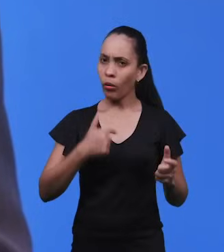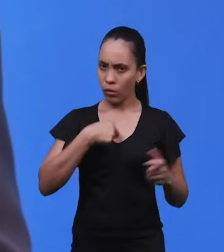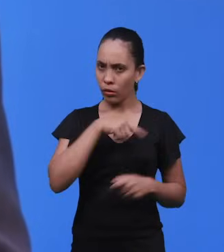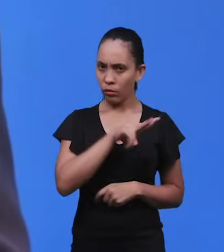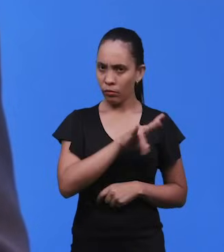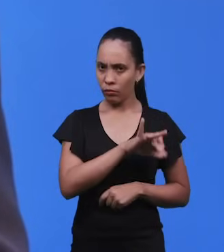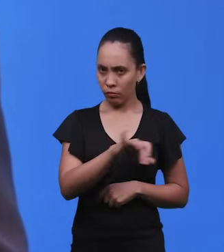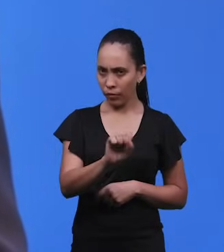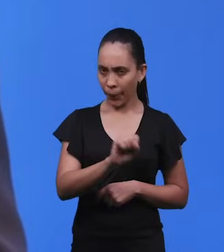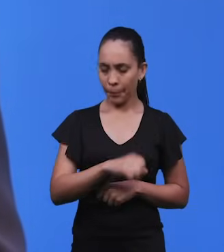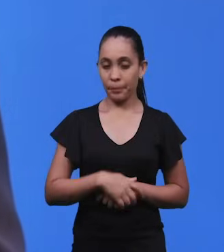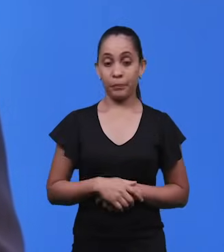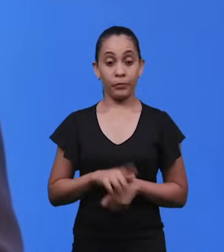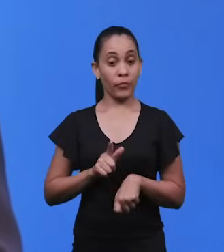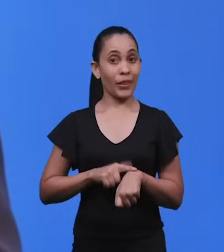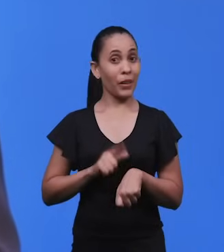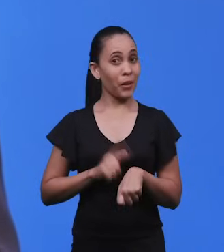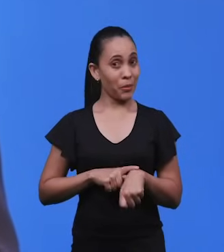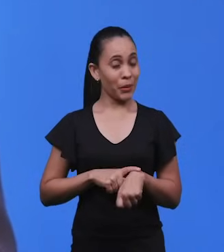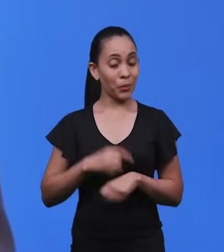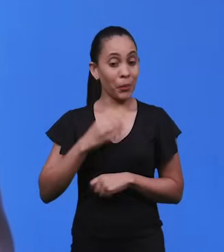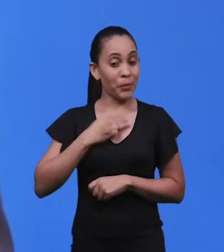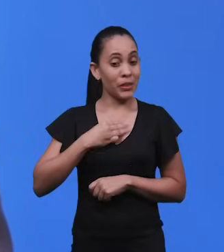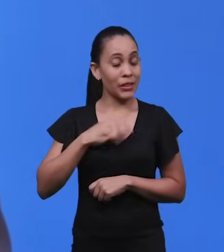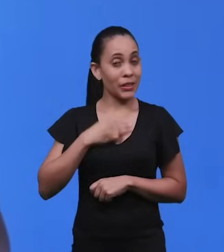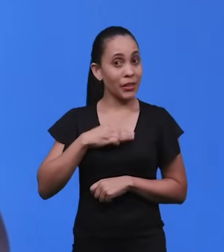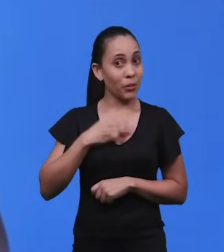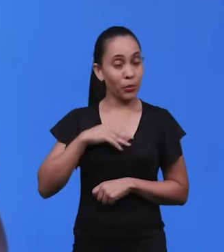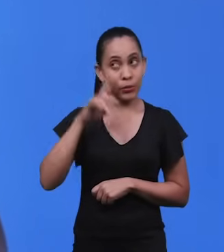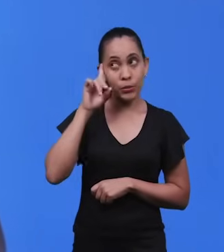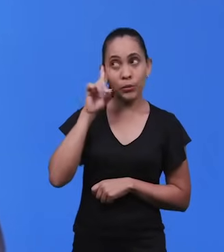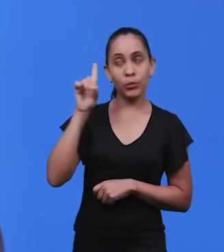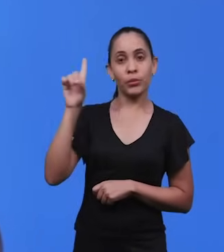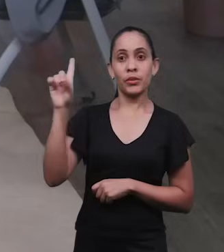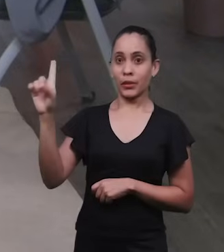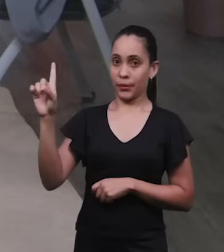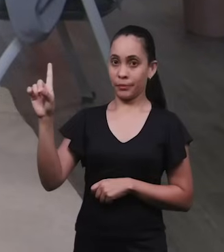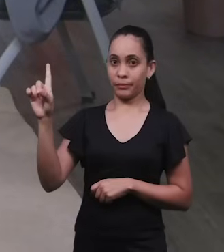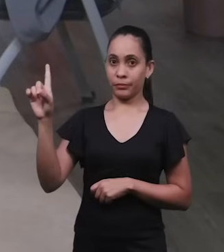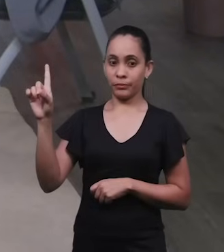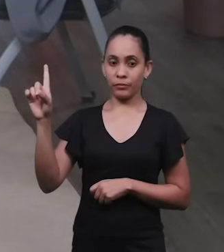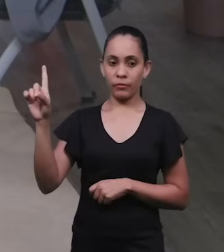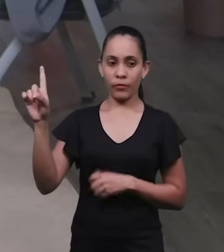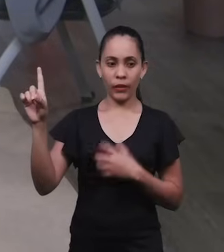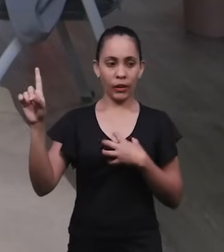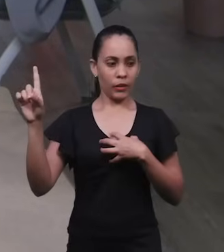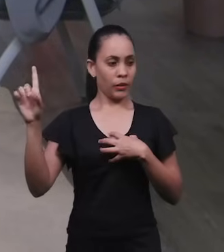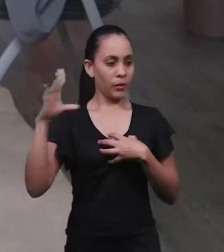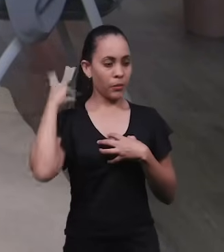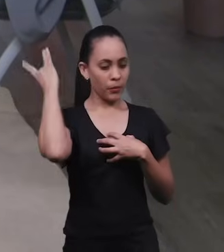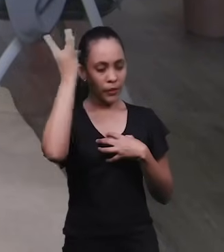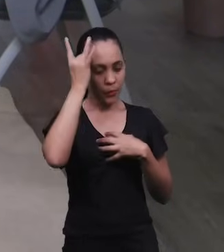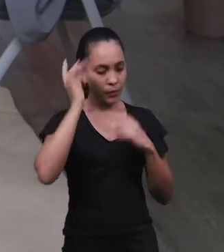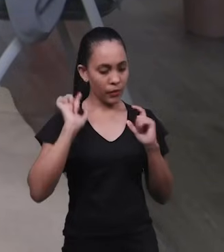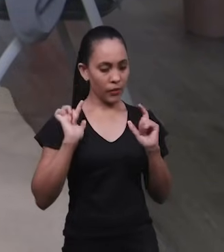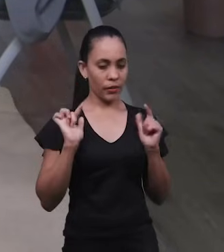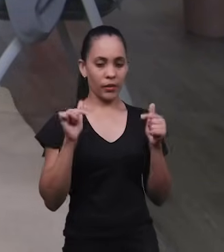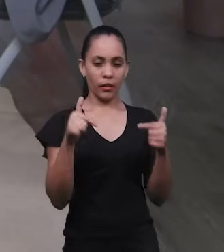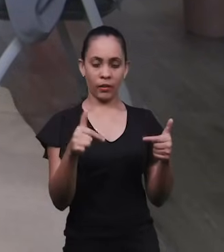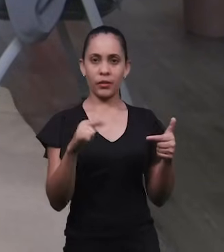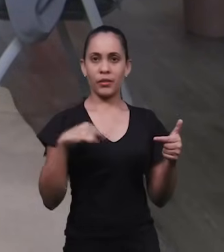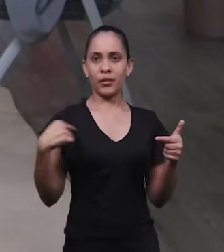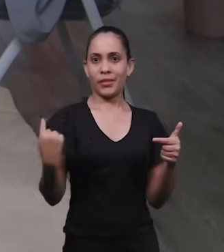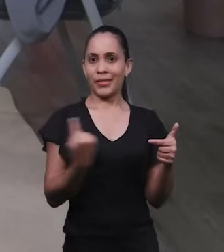isso. E naquele momento, pela misericórdia do Senhor, porque isso é uma ação do Espírito Santo, não é nada